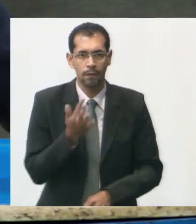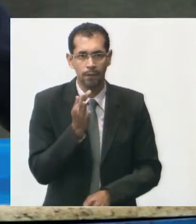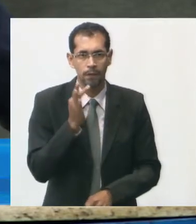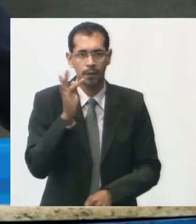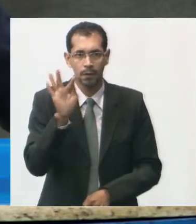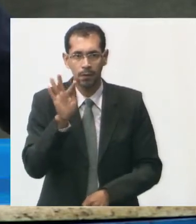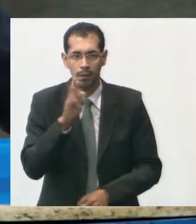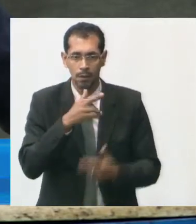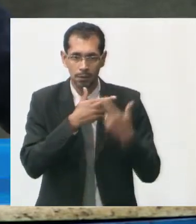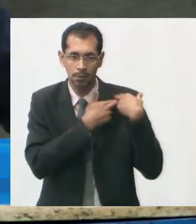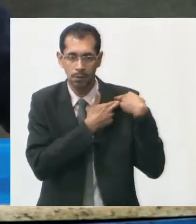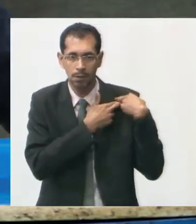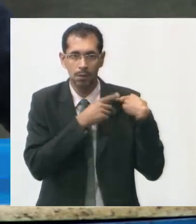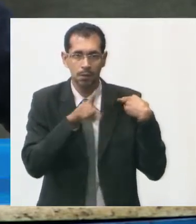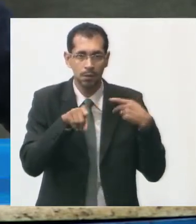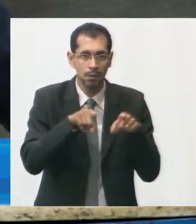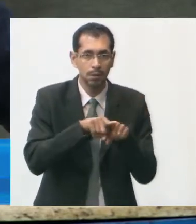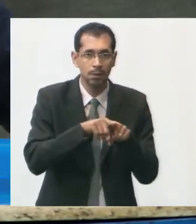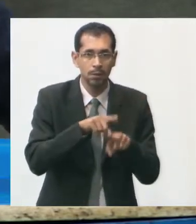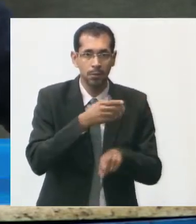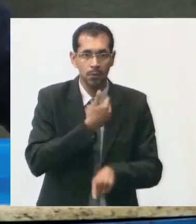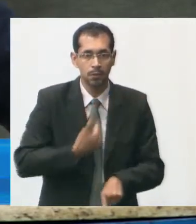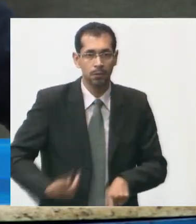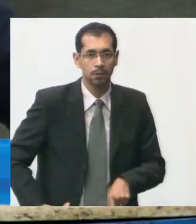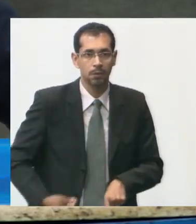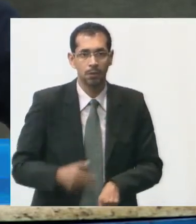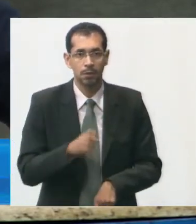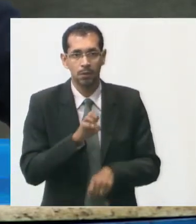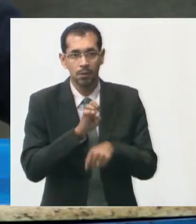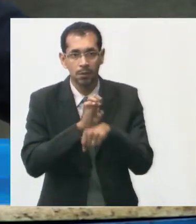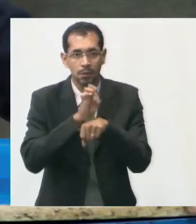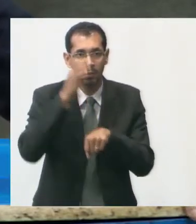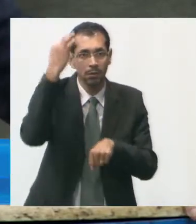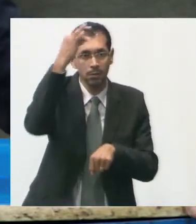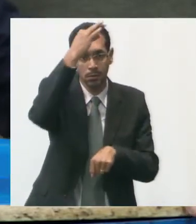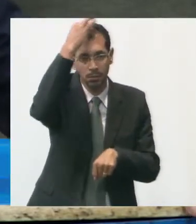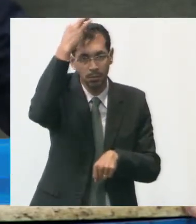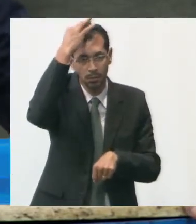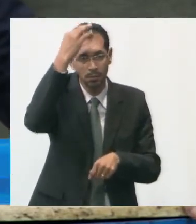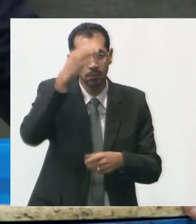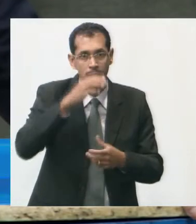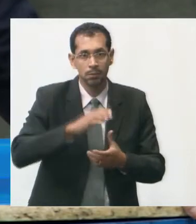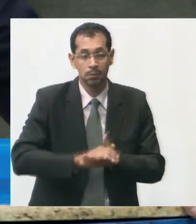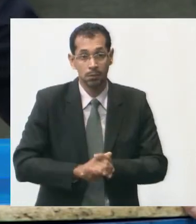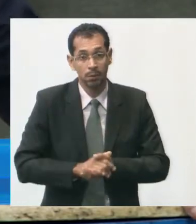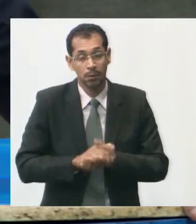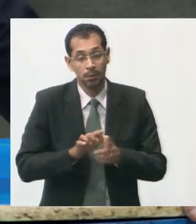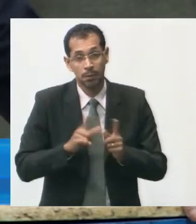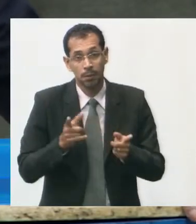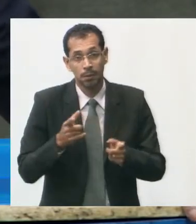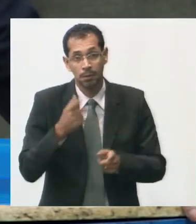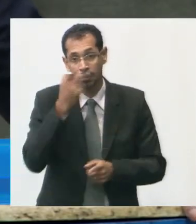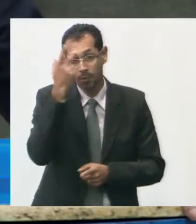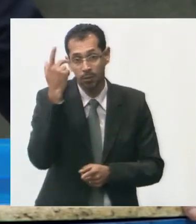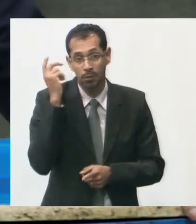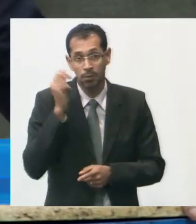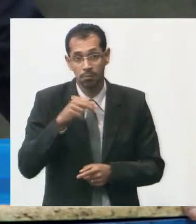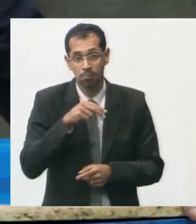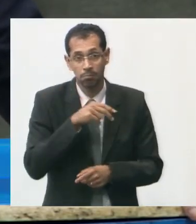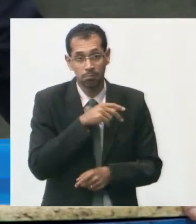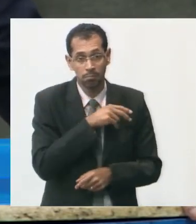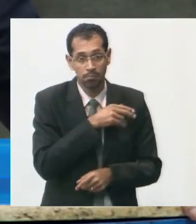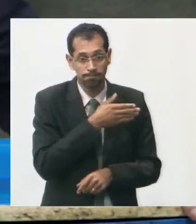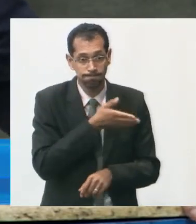responsabilidade do governo estadual, mas quem passa por ali, vereador Dalton, são os moradores de Vitória. Então,